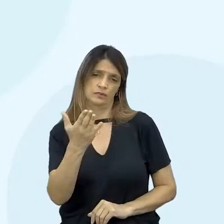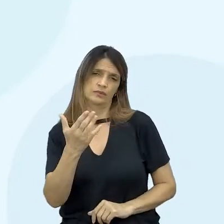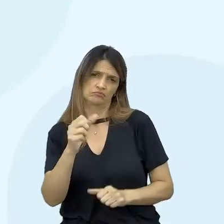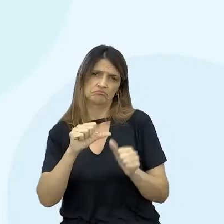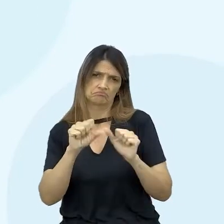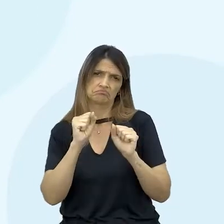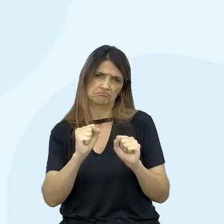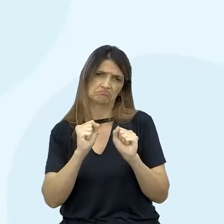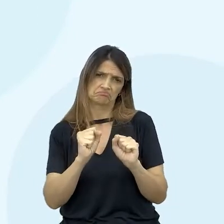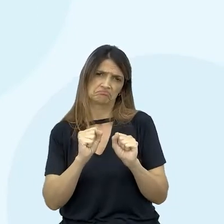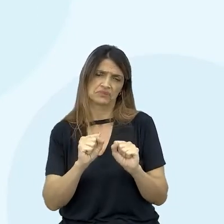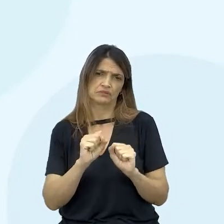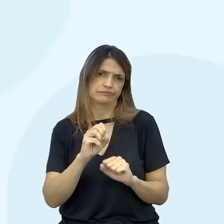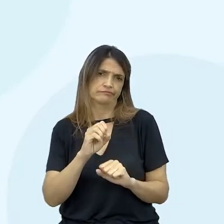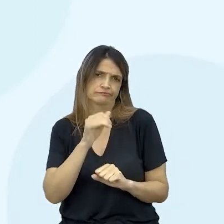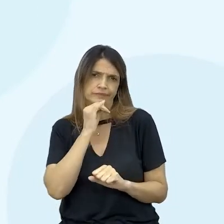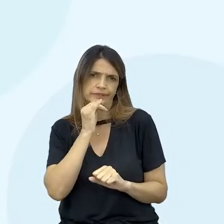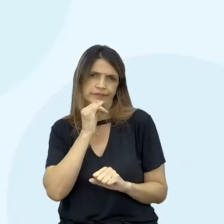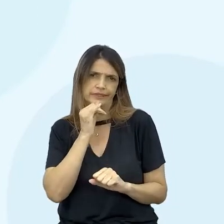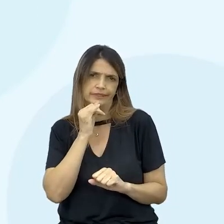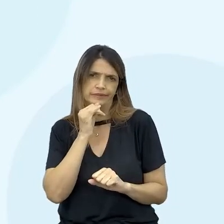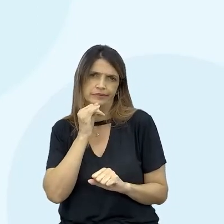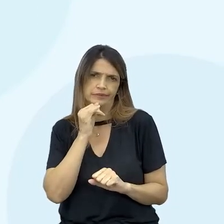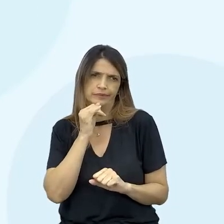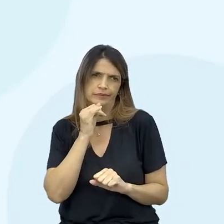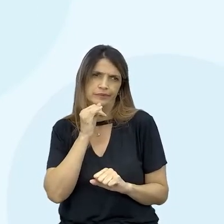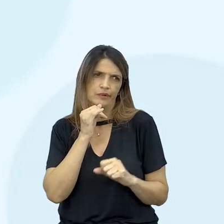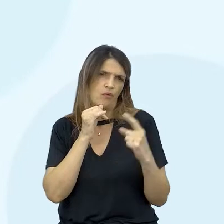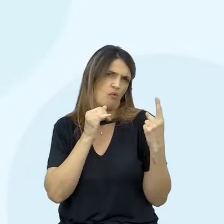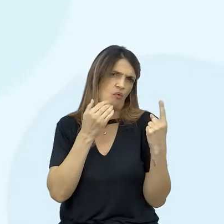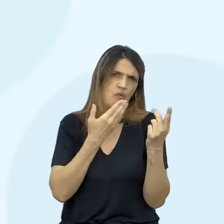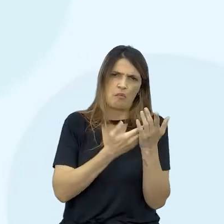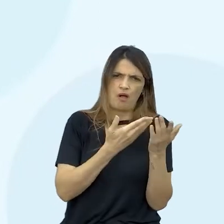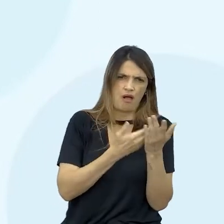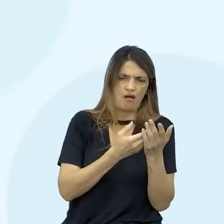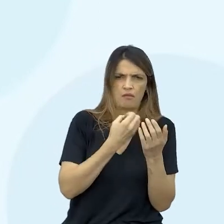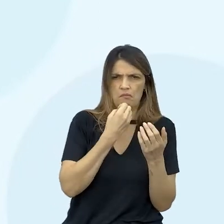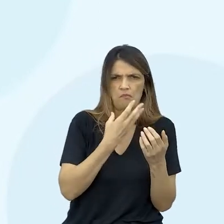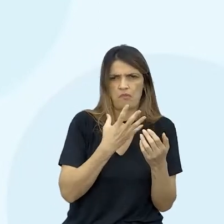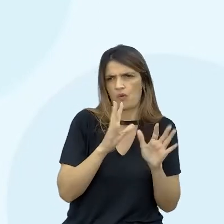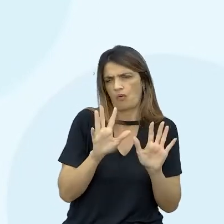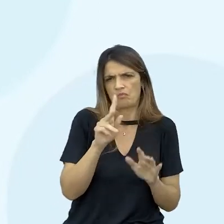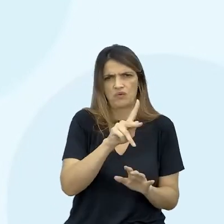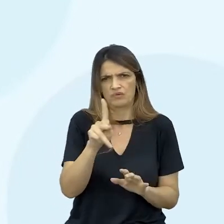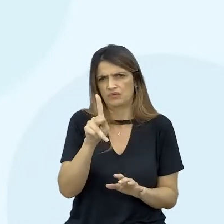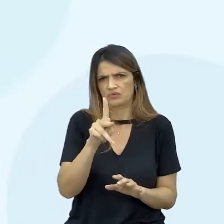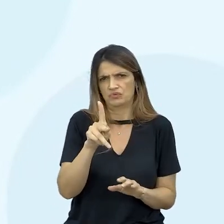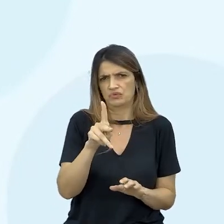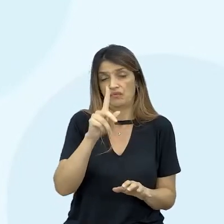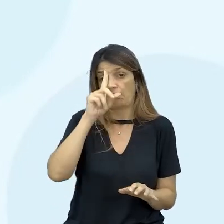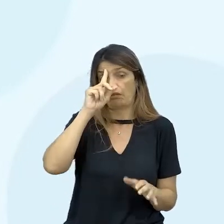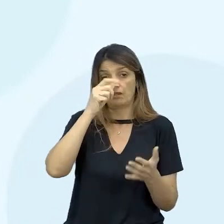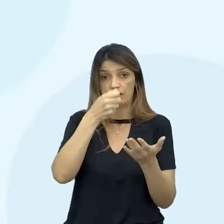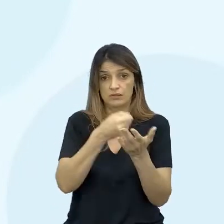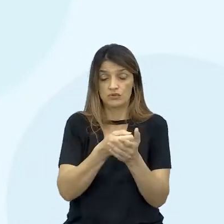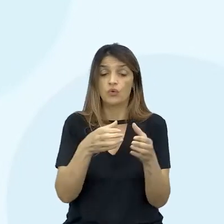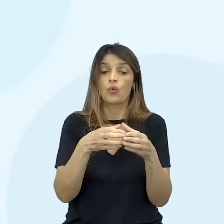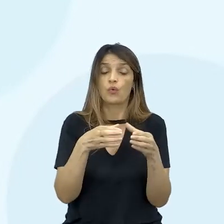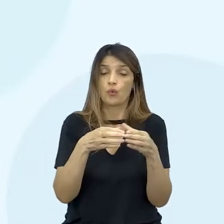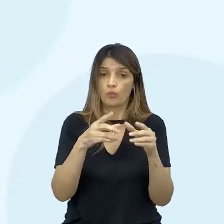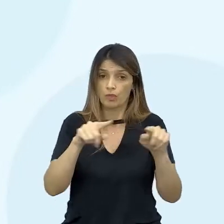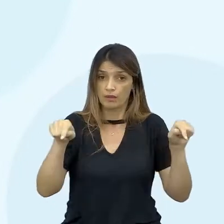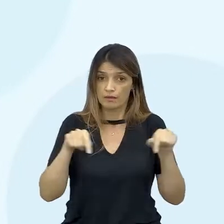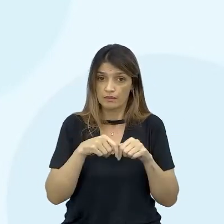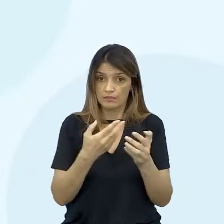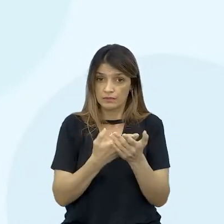alterar. Se de repente percebeu que deu conta em uma aula só, isso fica a critério do professor e do grupo de estudantes. Mas aqui é